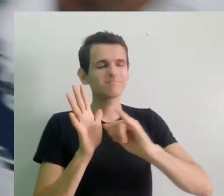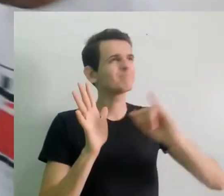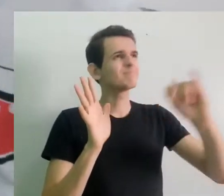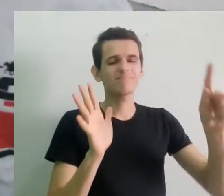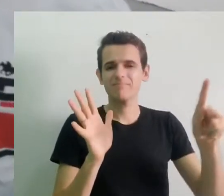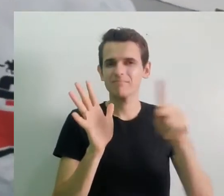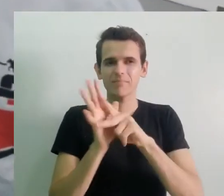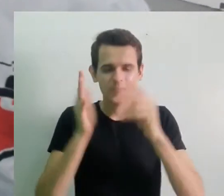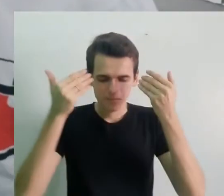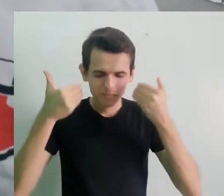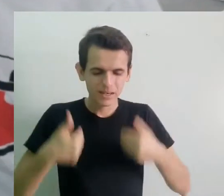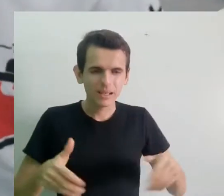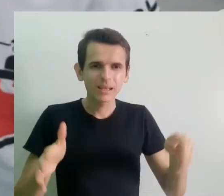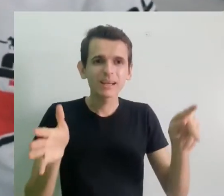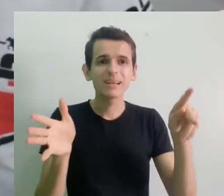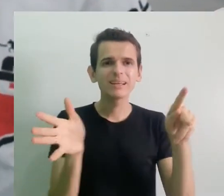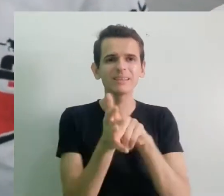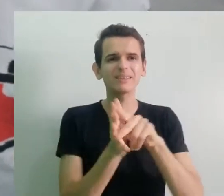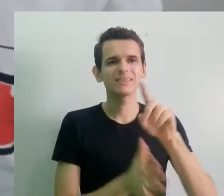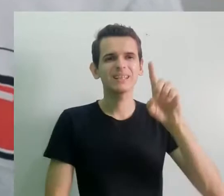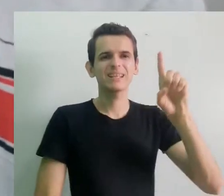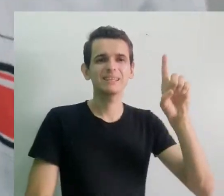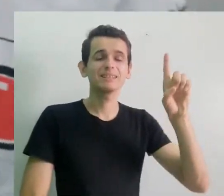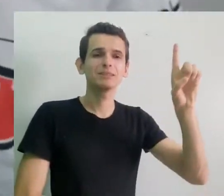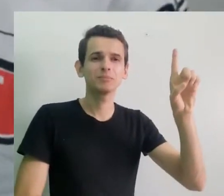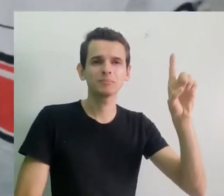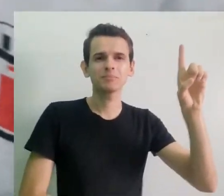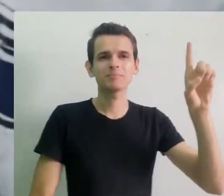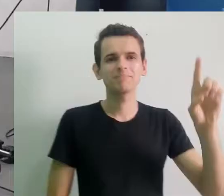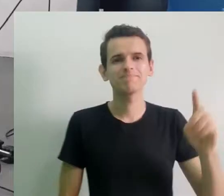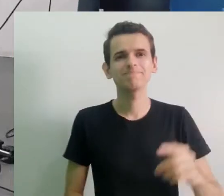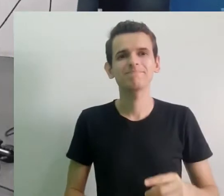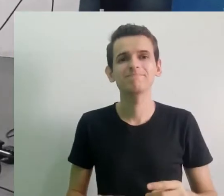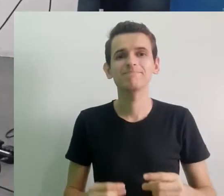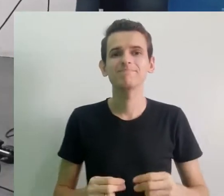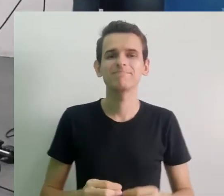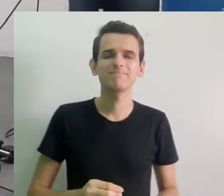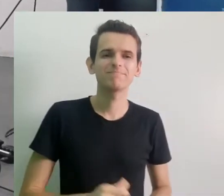dizer que te pertenço, Deus.